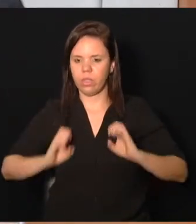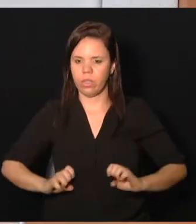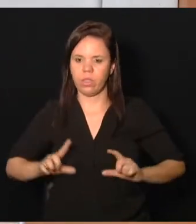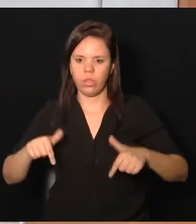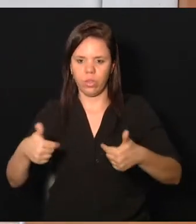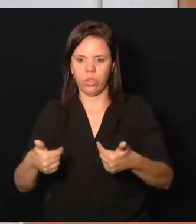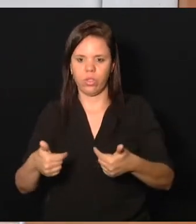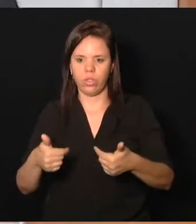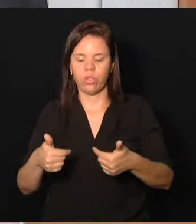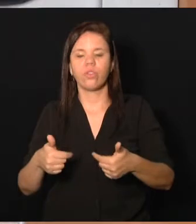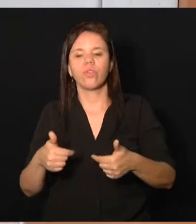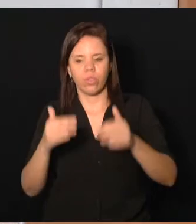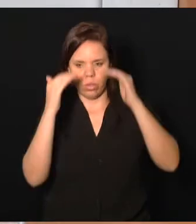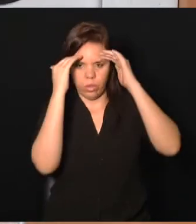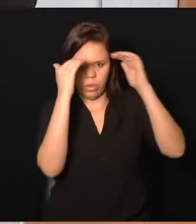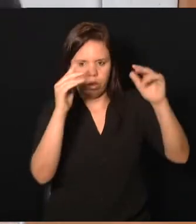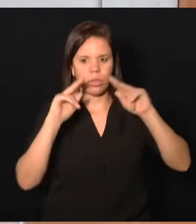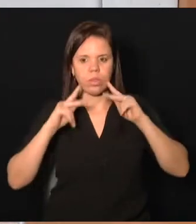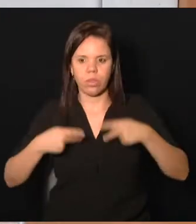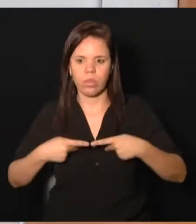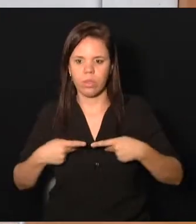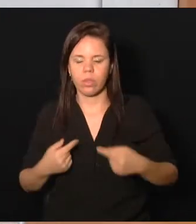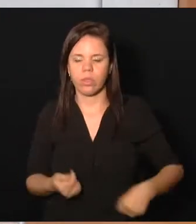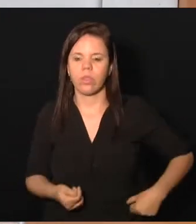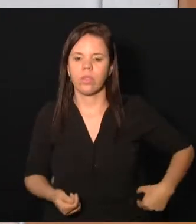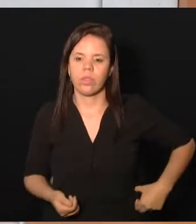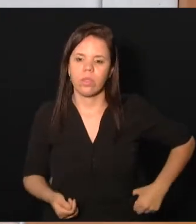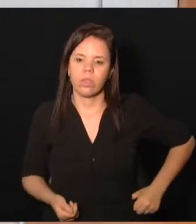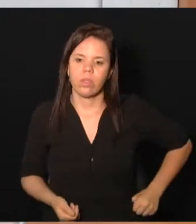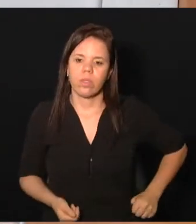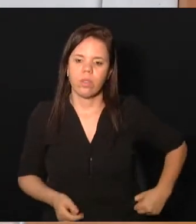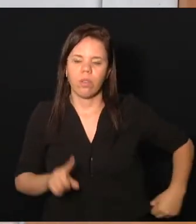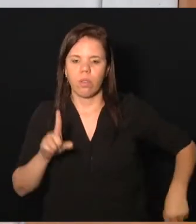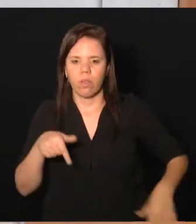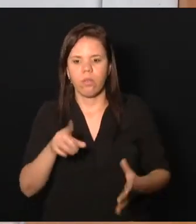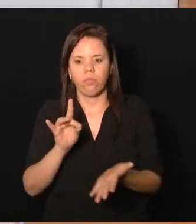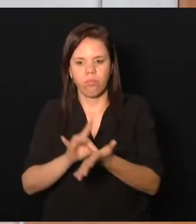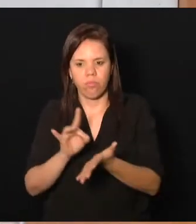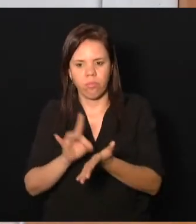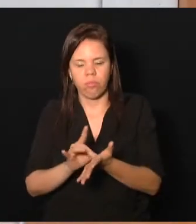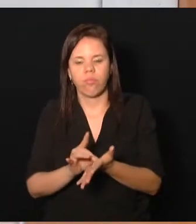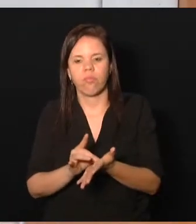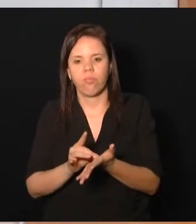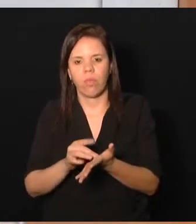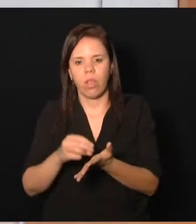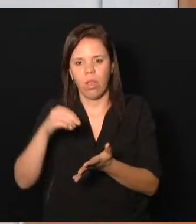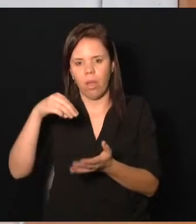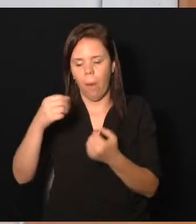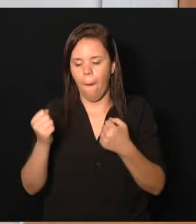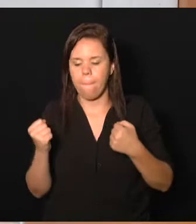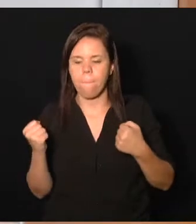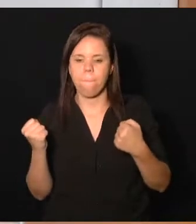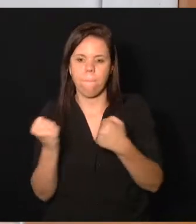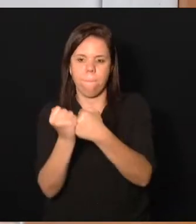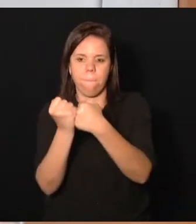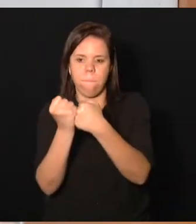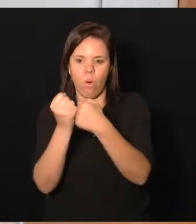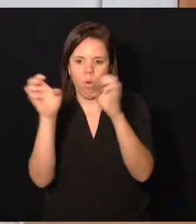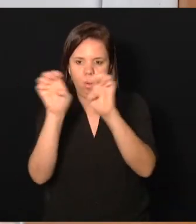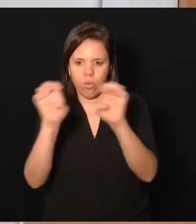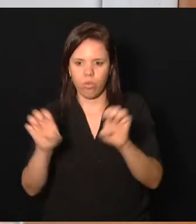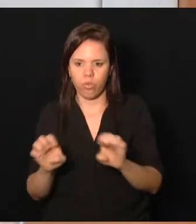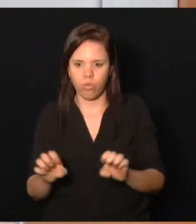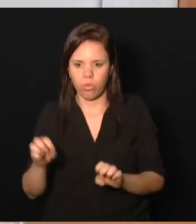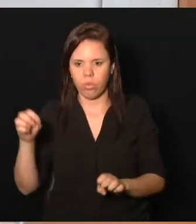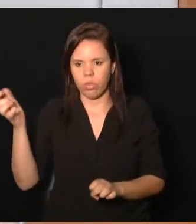humana. A ética, ela é a residência da moral. A ética é a estrutura para